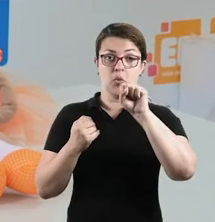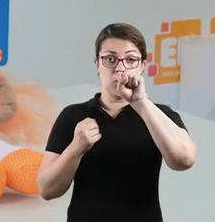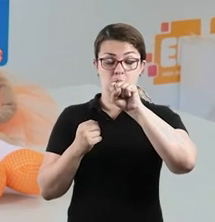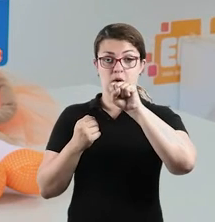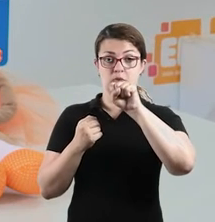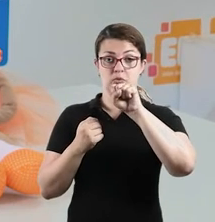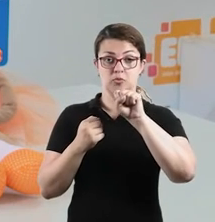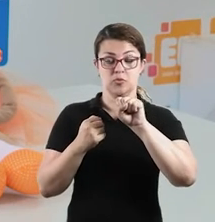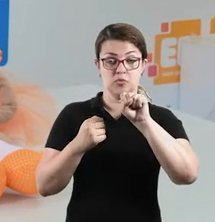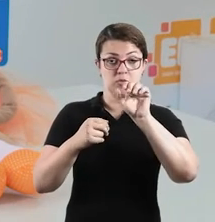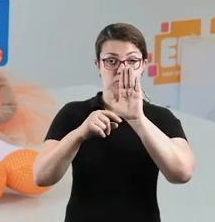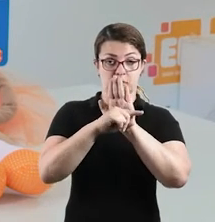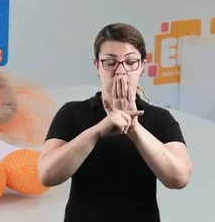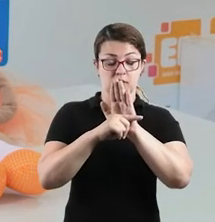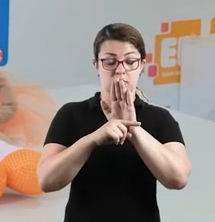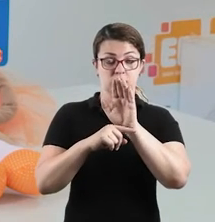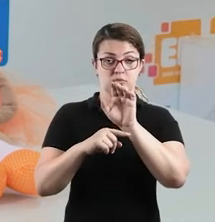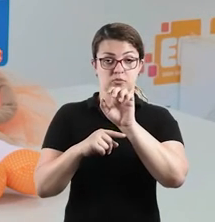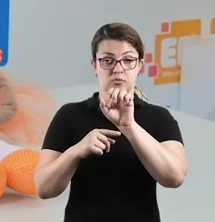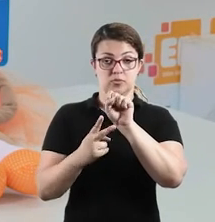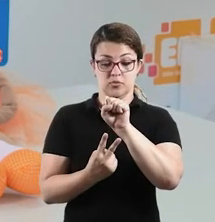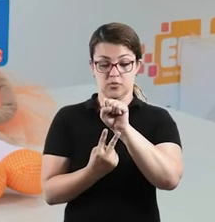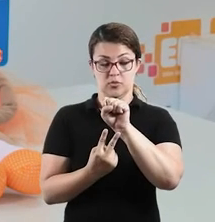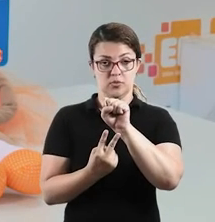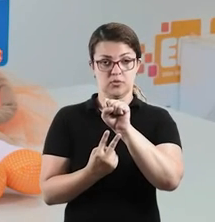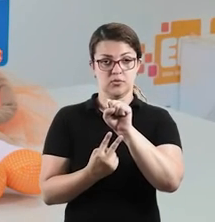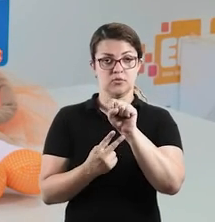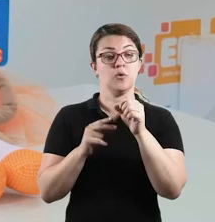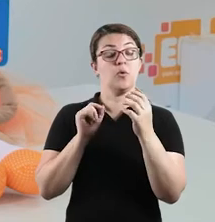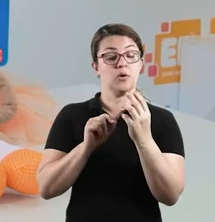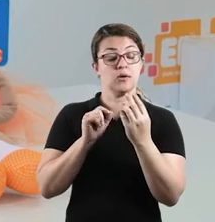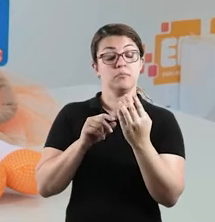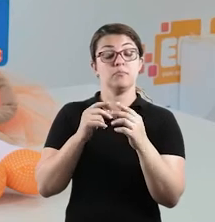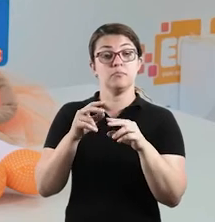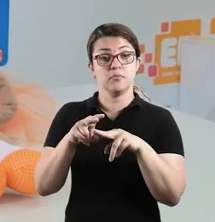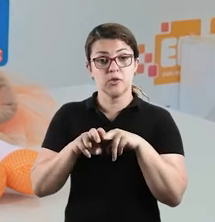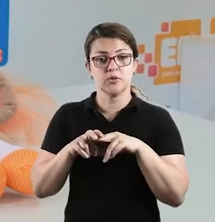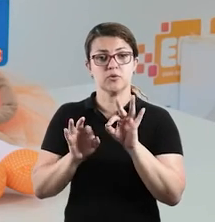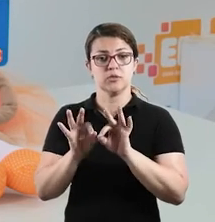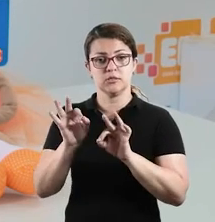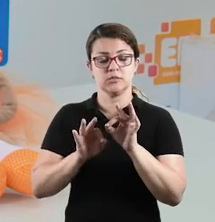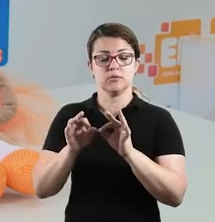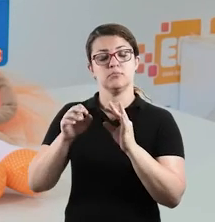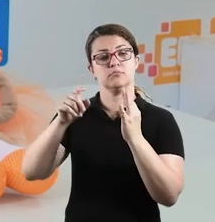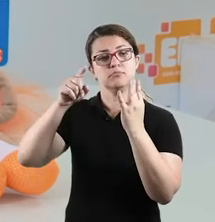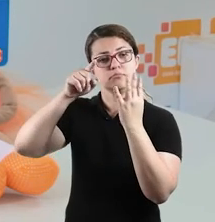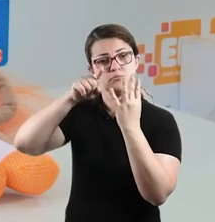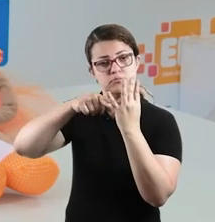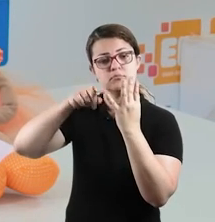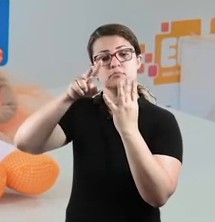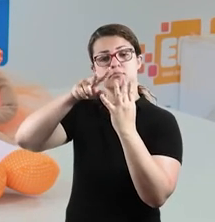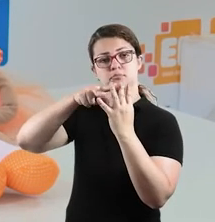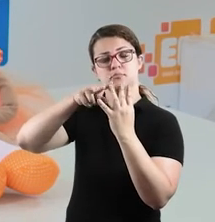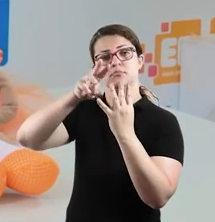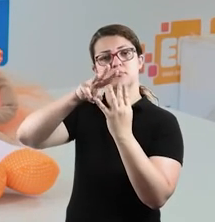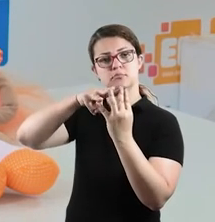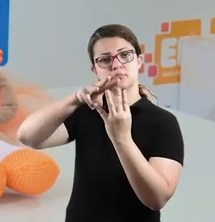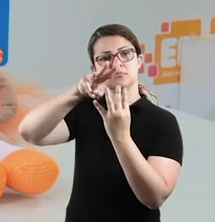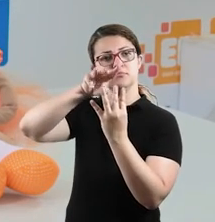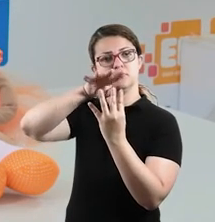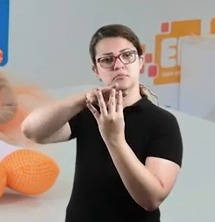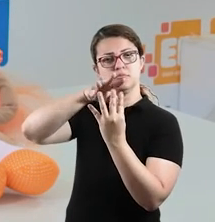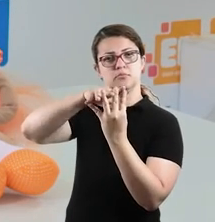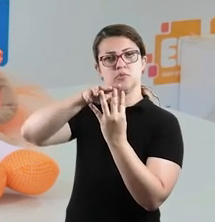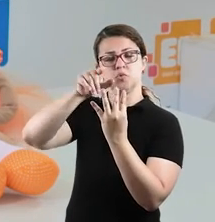outro. Certinho, unidade onde é unidade e dezena onde é dezena. Então, o 8 menos 3 vai colocar